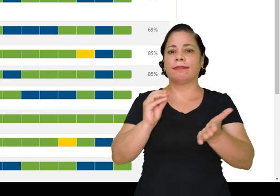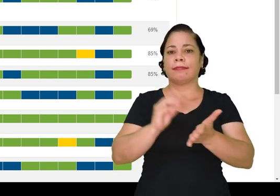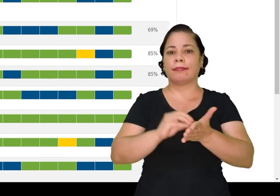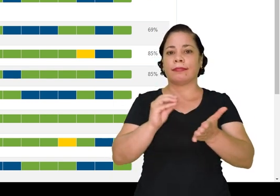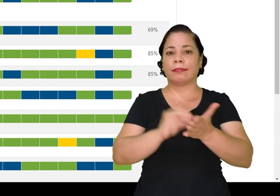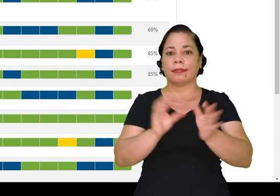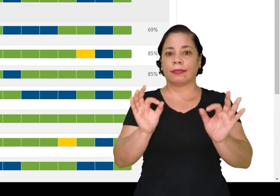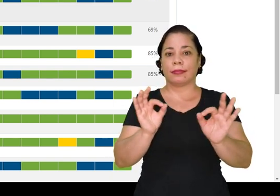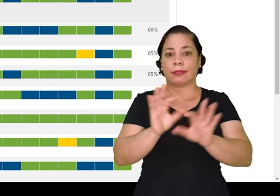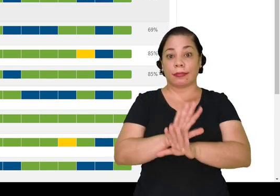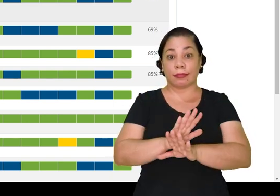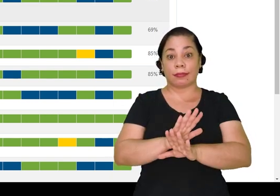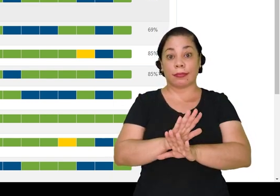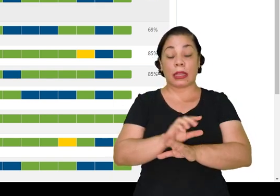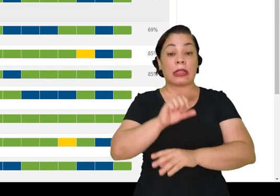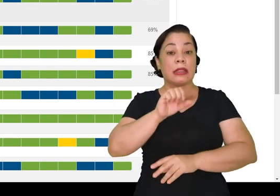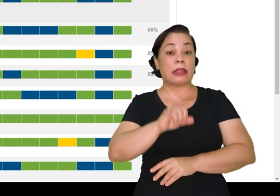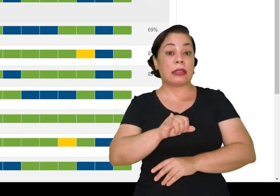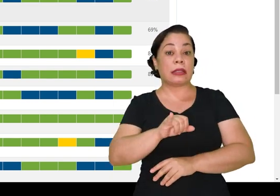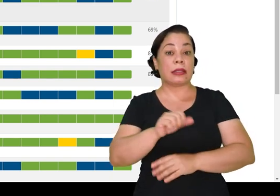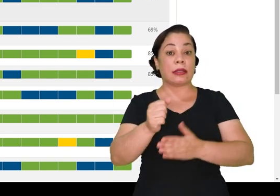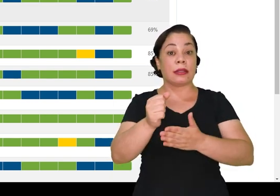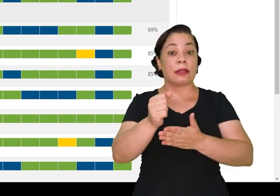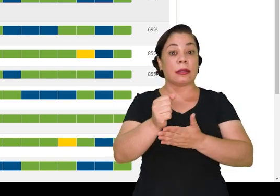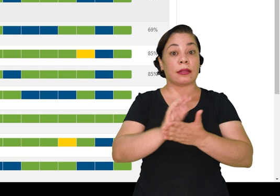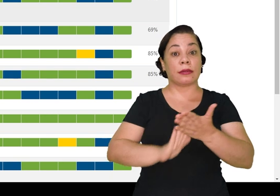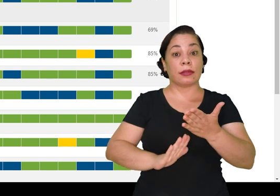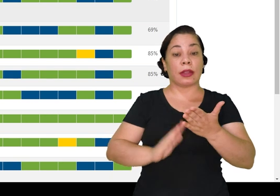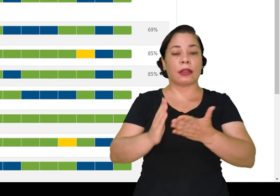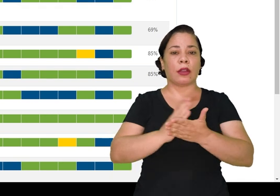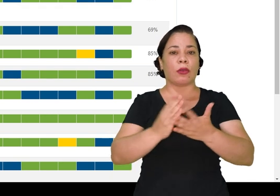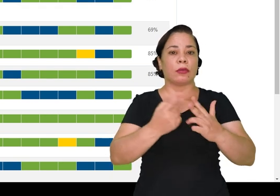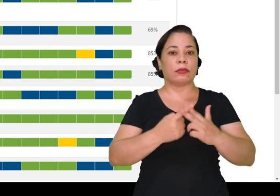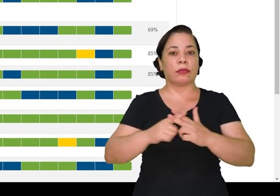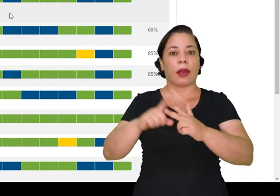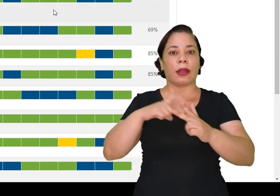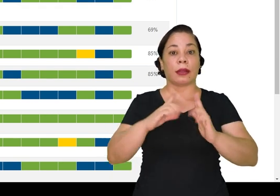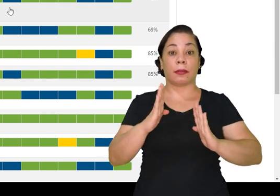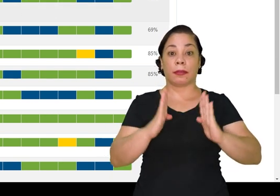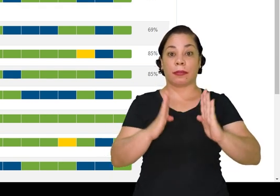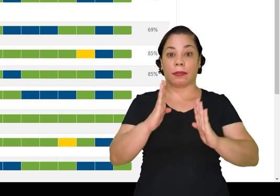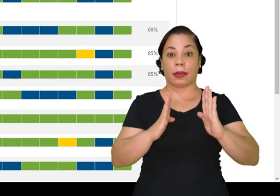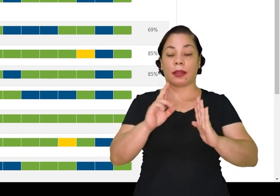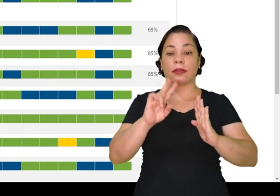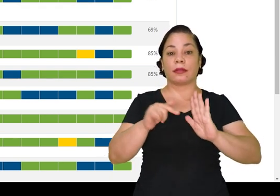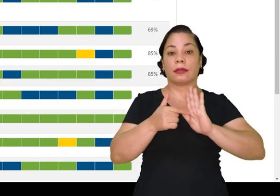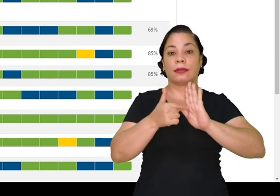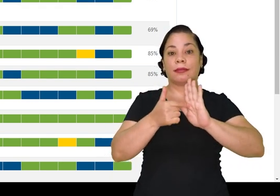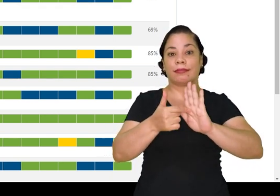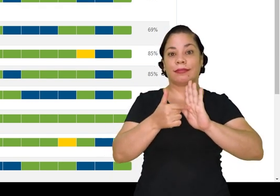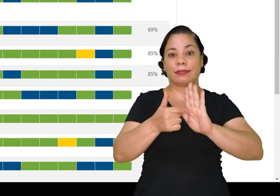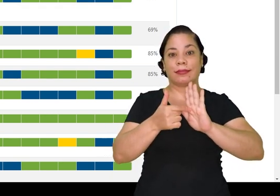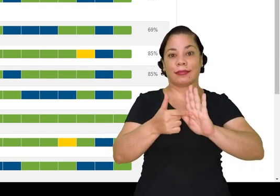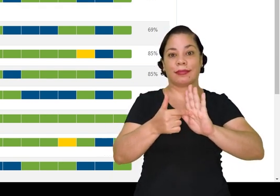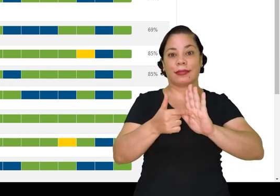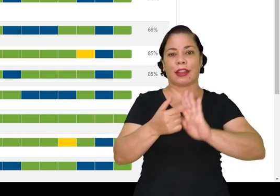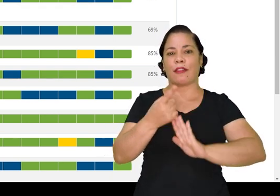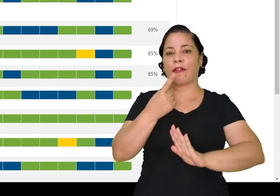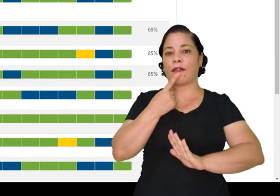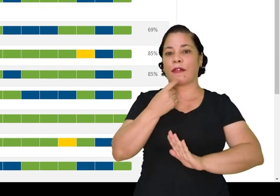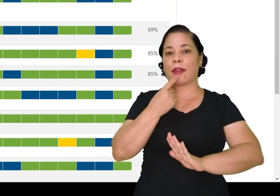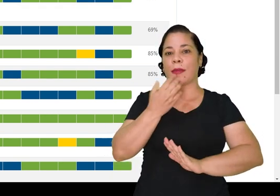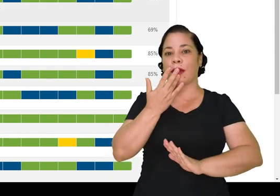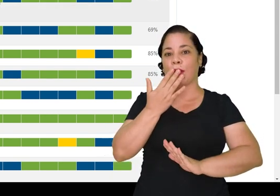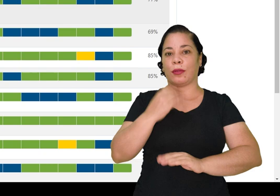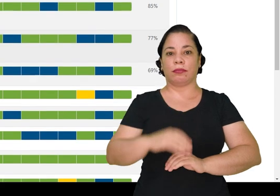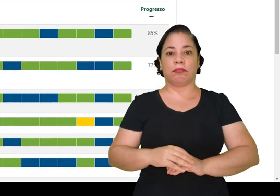Ainda faltam concluir E no caso se alguma atividade foi configurada com prazo essa atividade vai aparecer aqui na cor